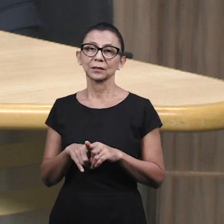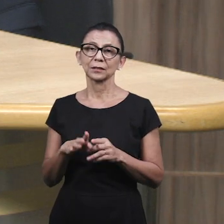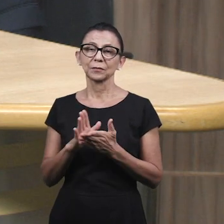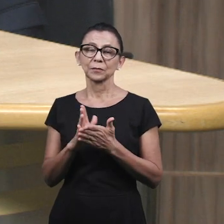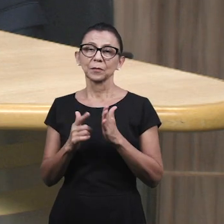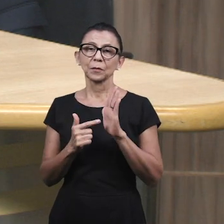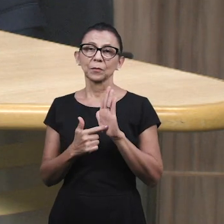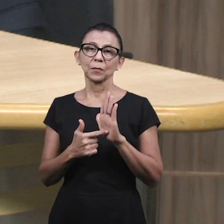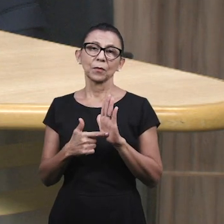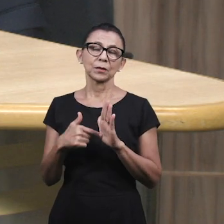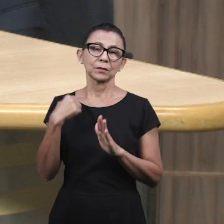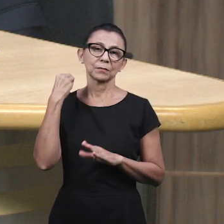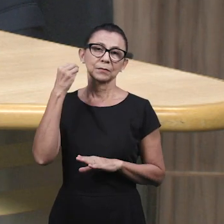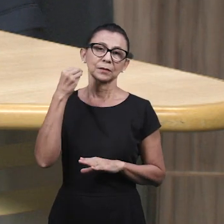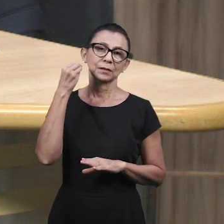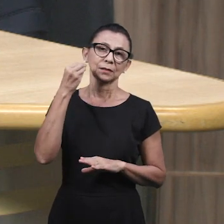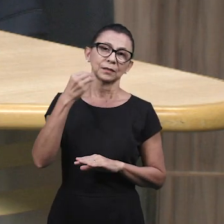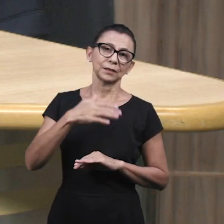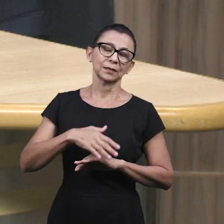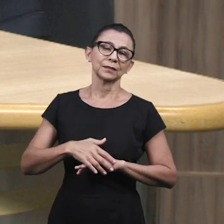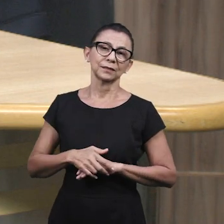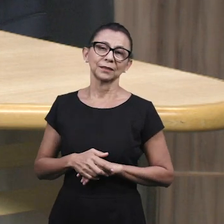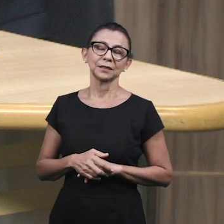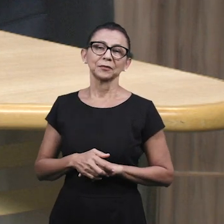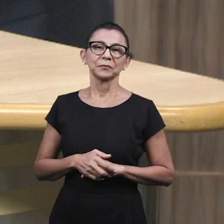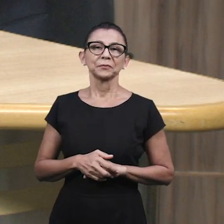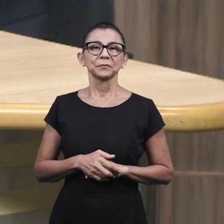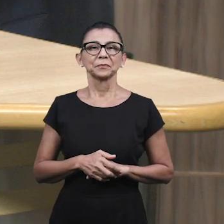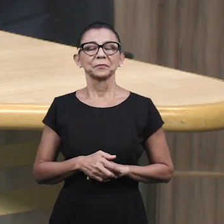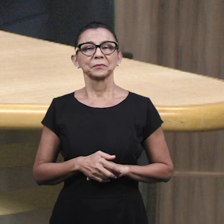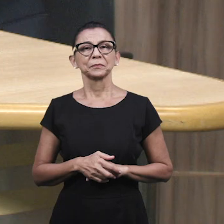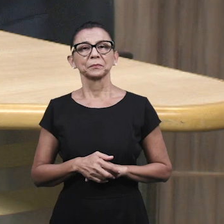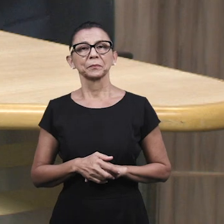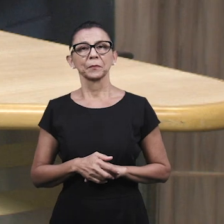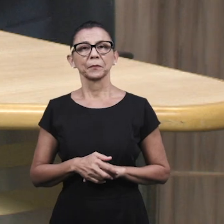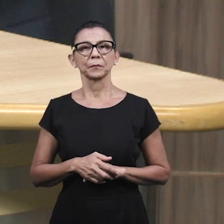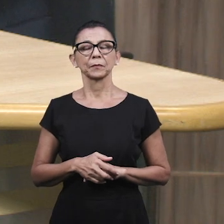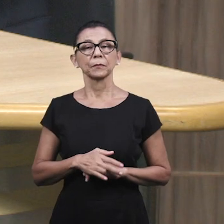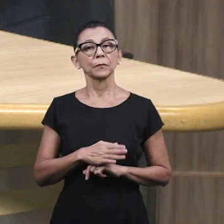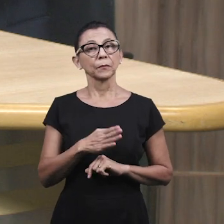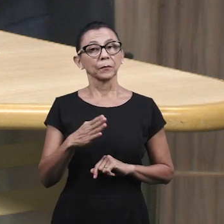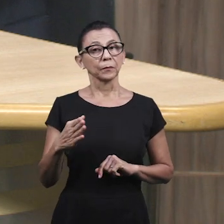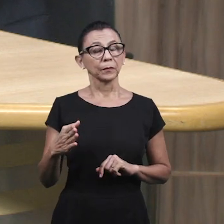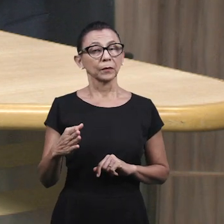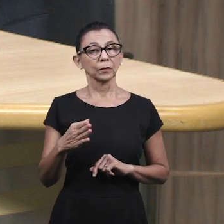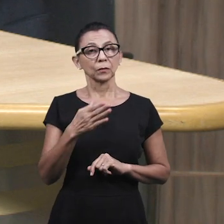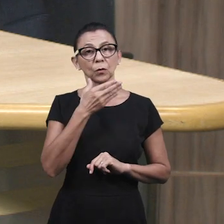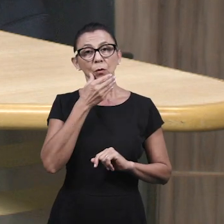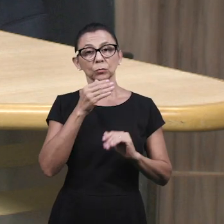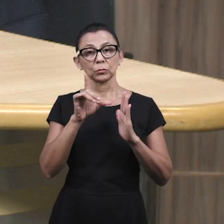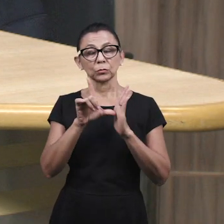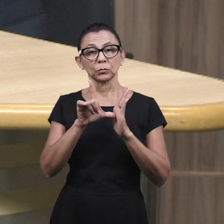Então esse foi o grande desvio da igreja. Quando Lutero abre